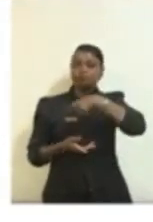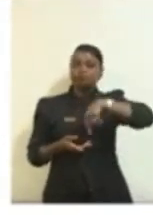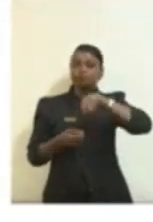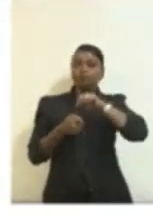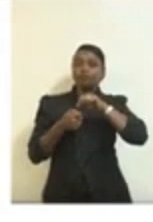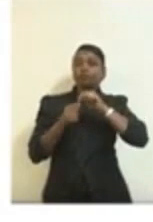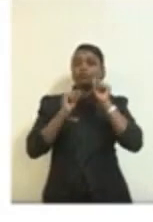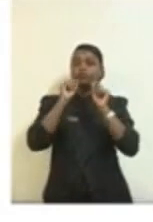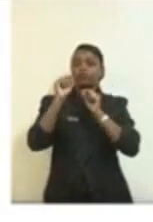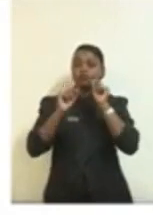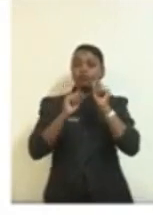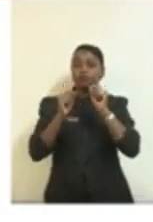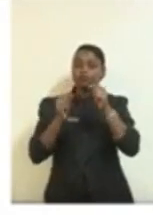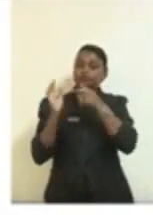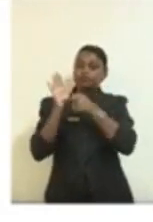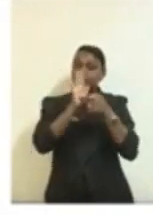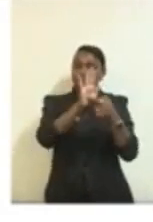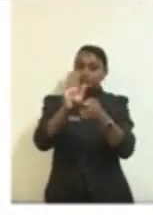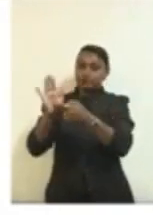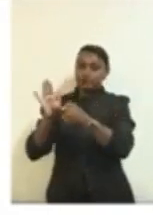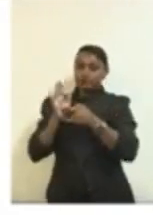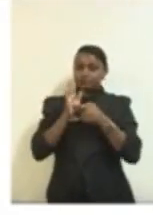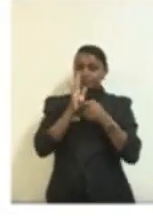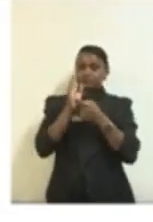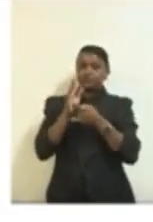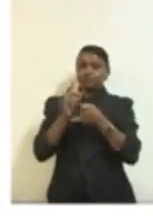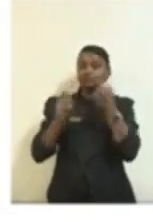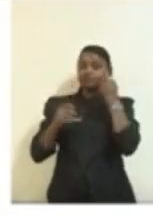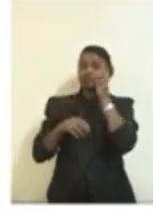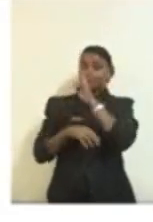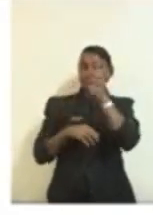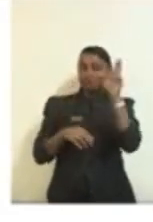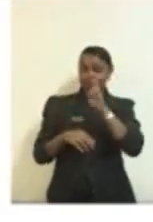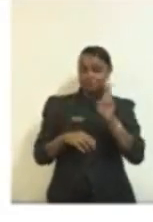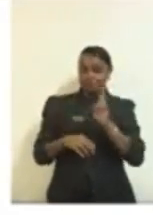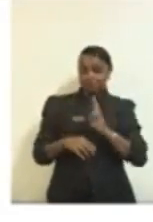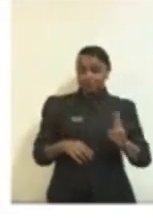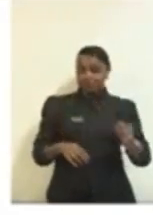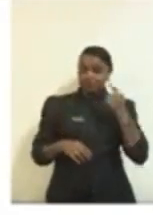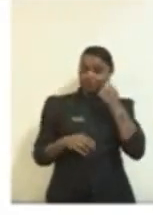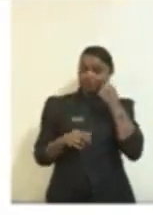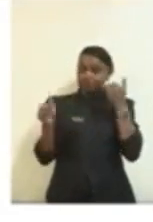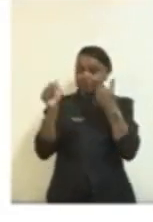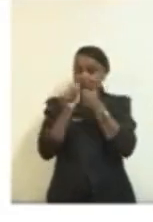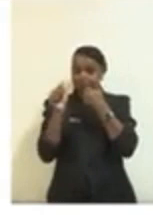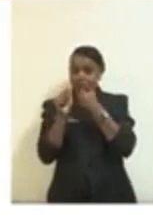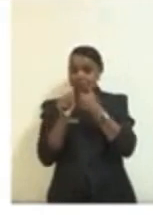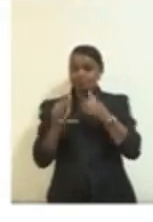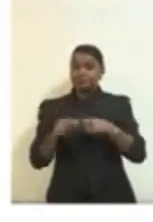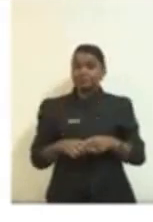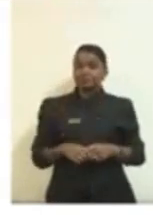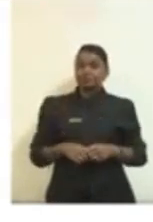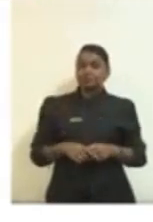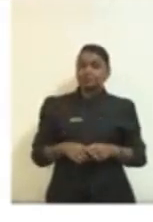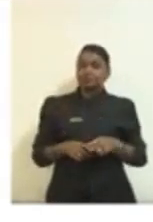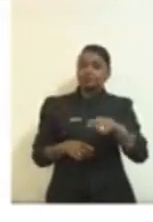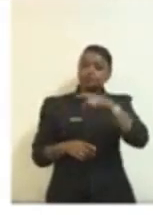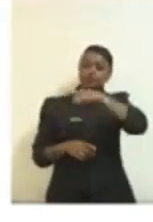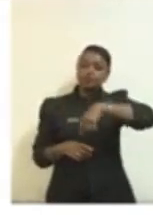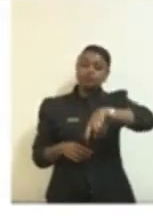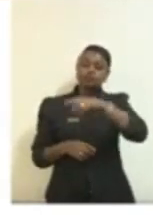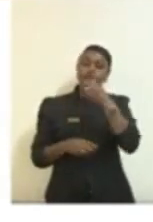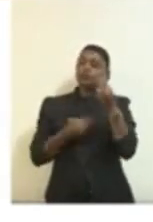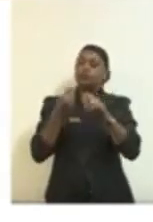numa situação dessas? Poderia mostrar uma área invadida por anone também, mais próximo à vida, talvez, de muitas aqui, mas o que a gente faz